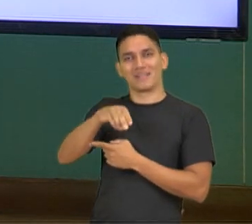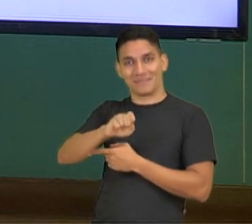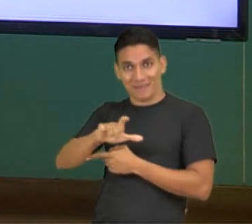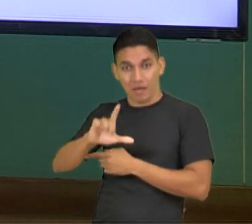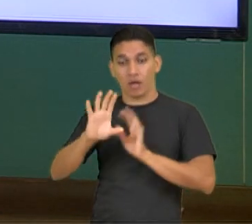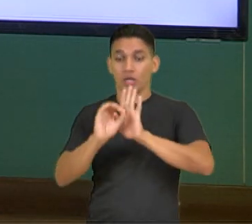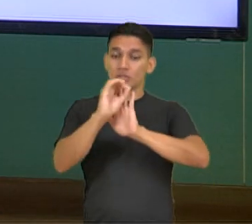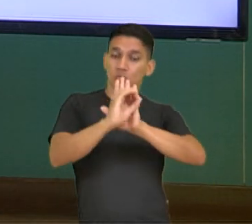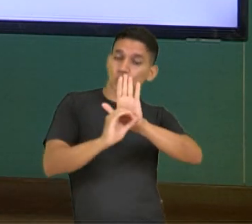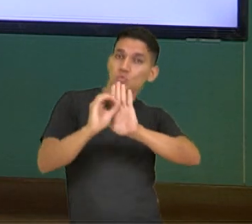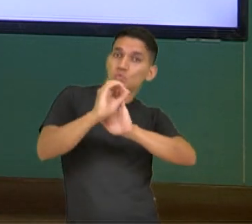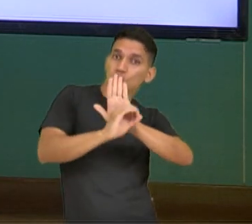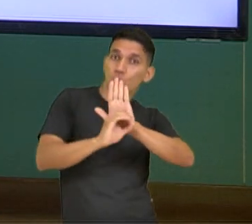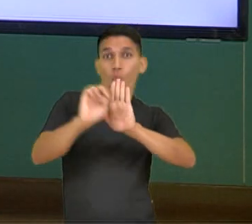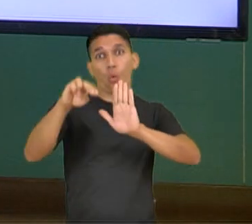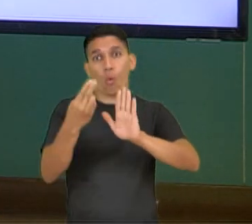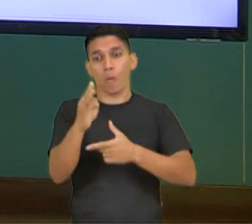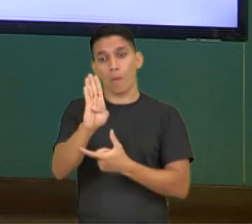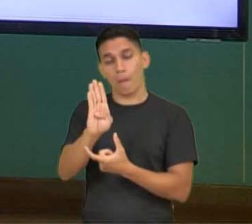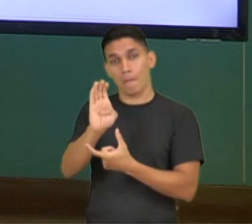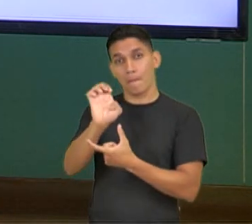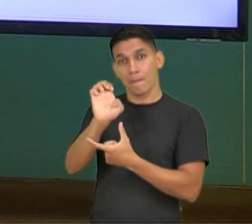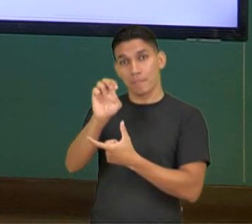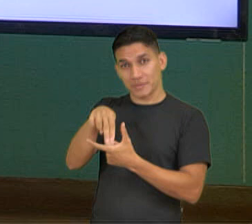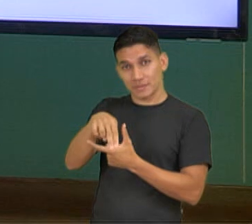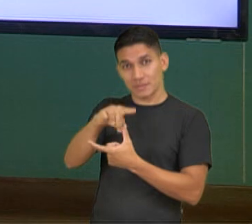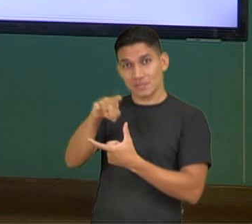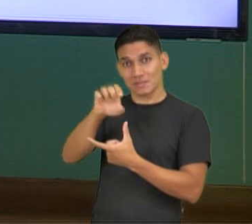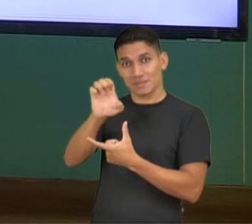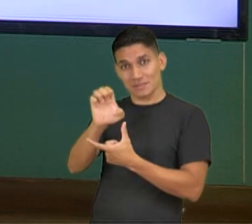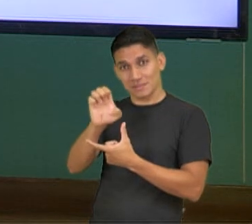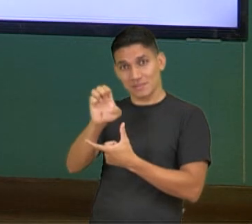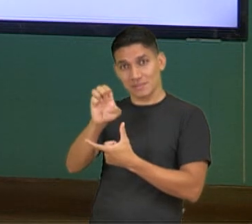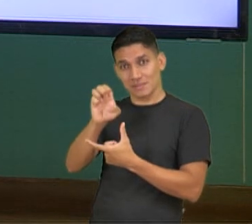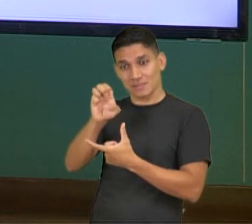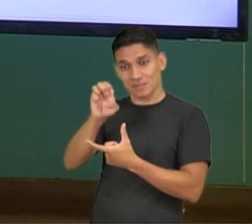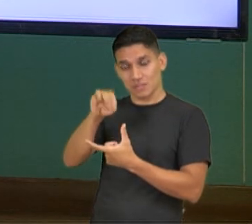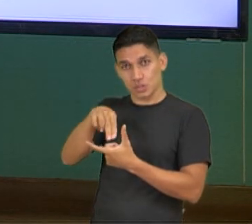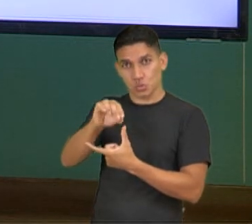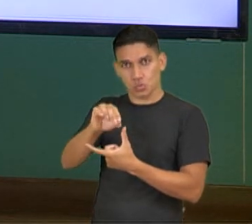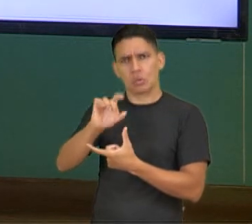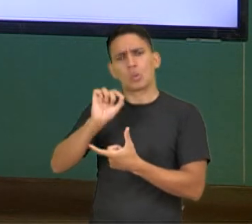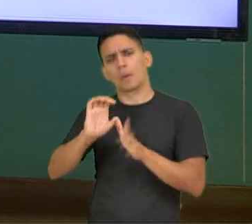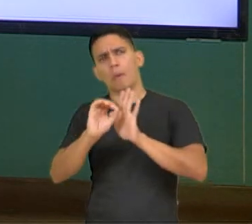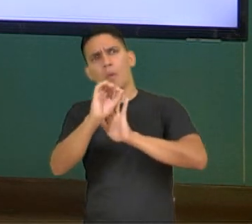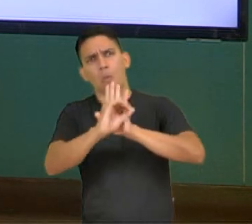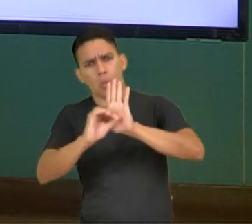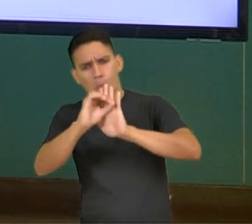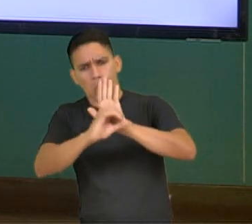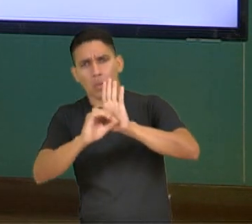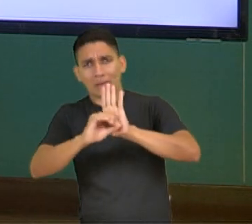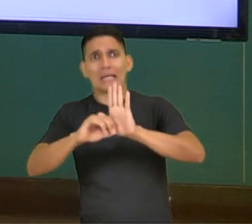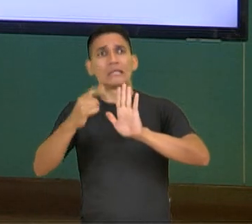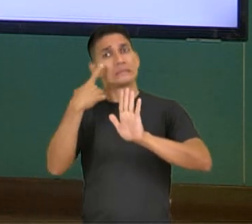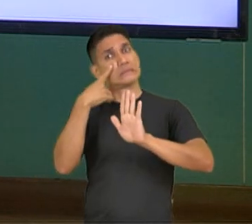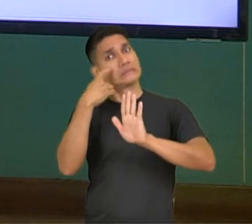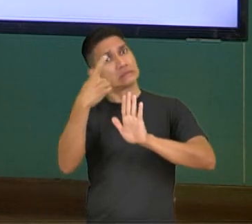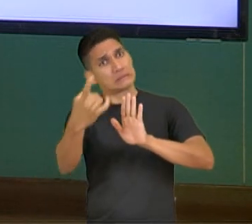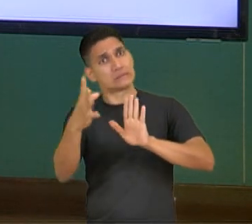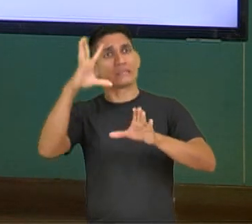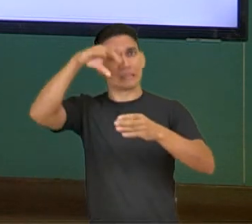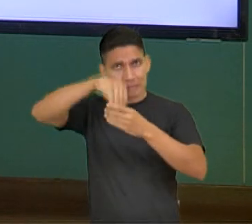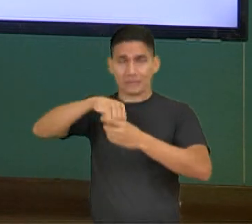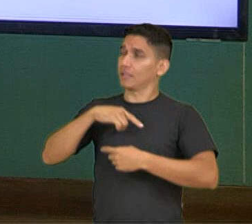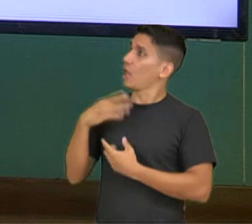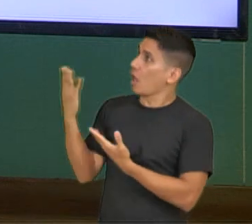de anel benzênico. Esse anel aromático é uma substância bastante interessante,